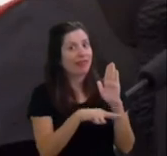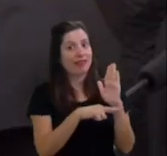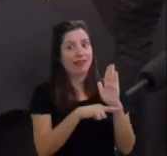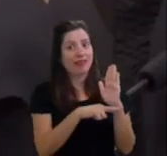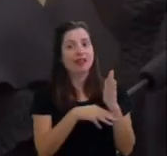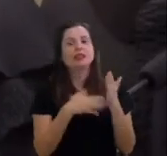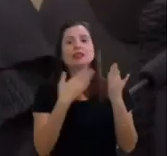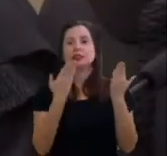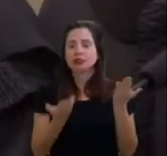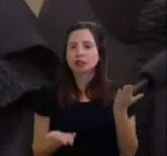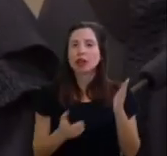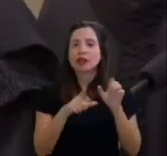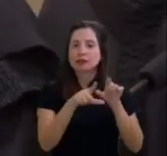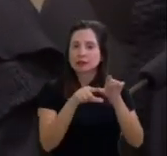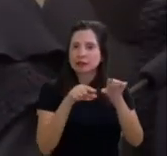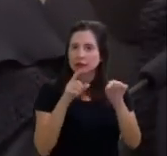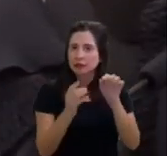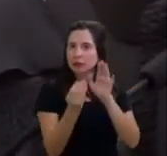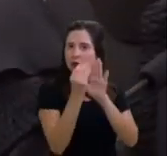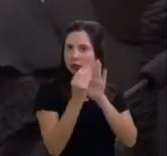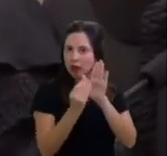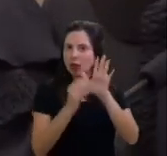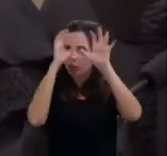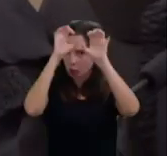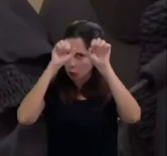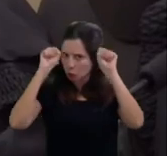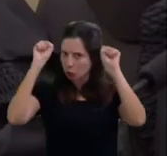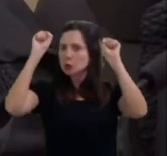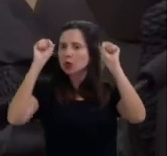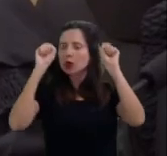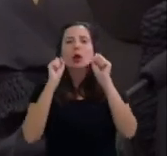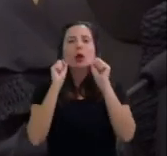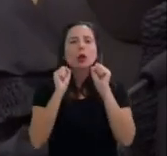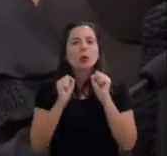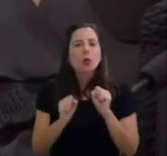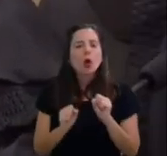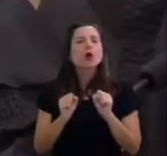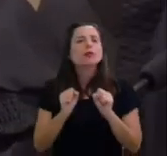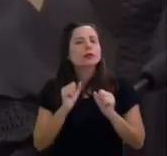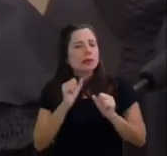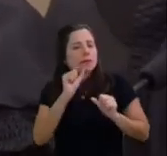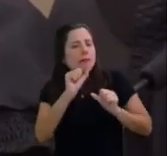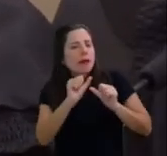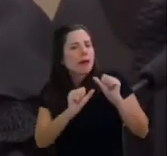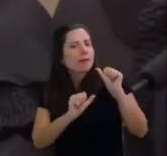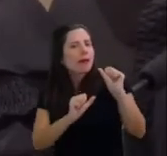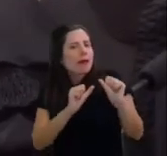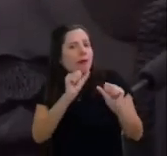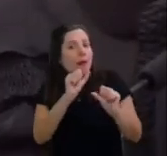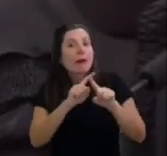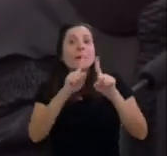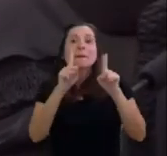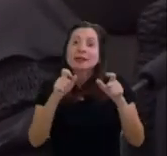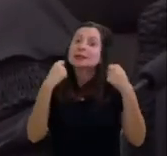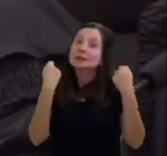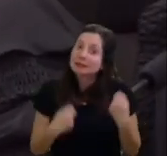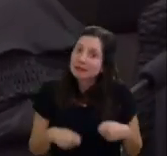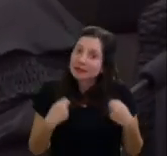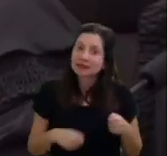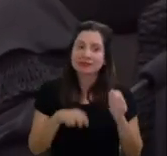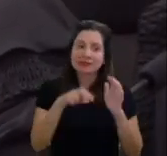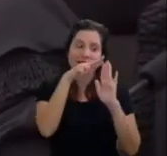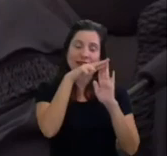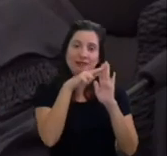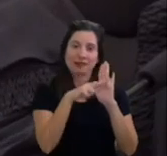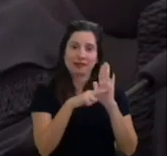obviamente, sujeito ao escrutínio da corte, certamente poderá ser aprimorado, mas precisa haver um critério.